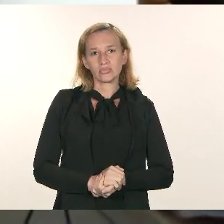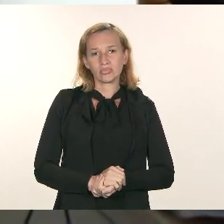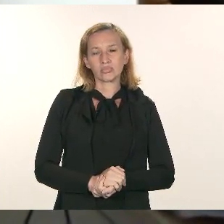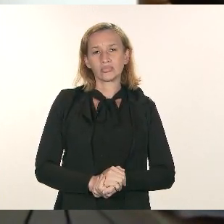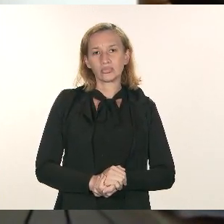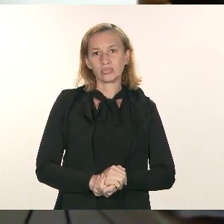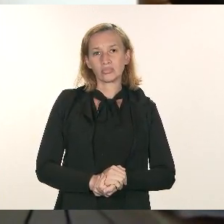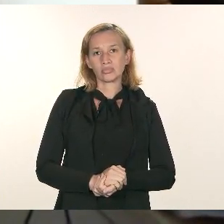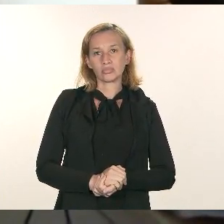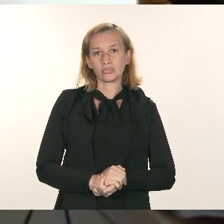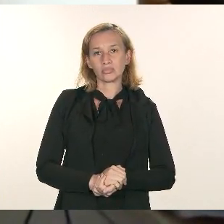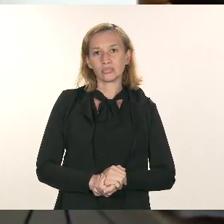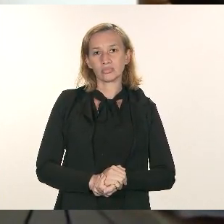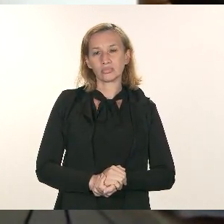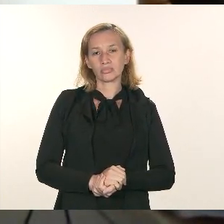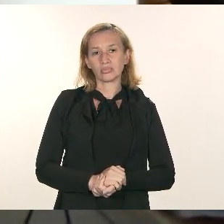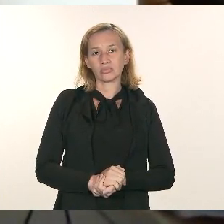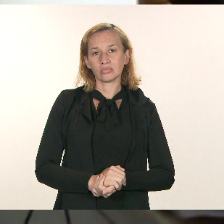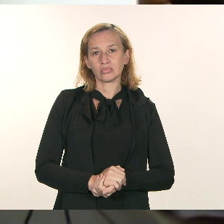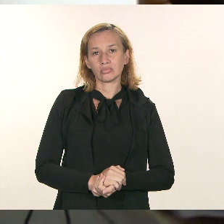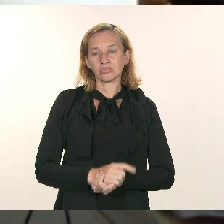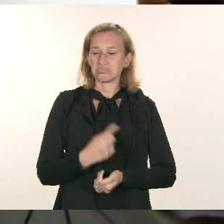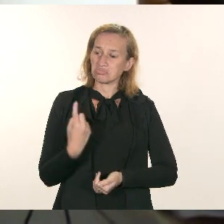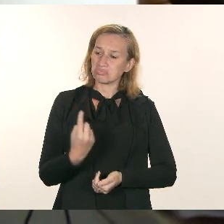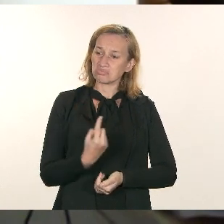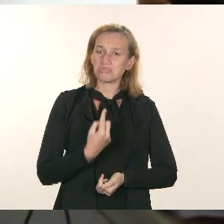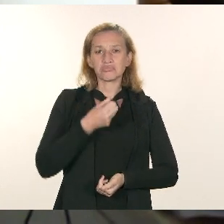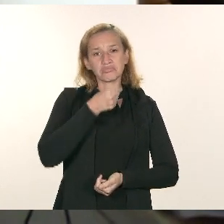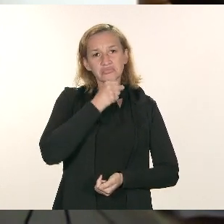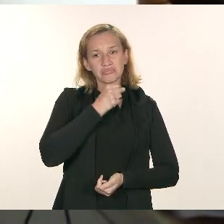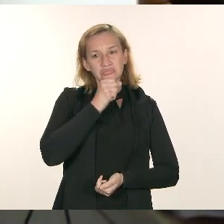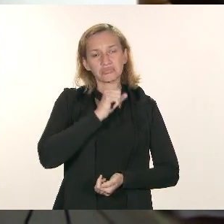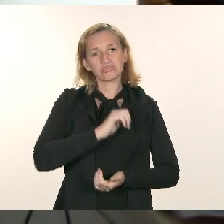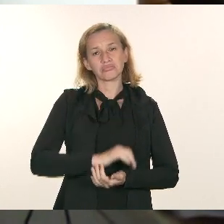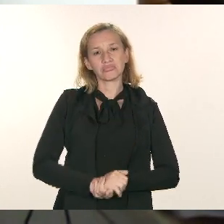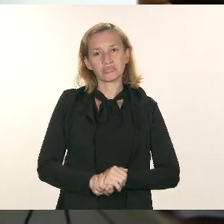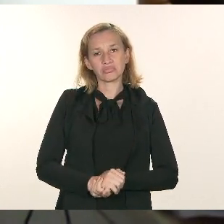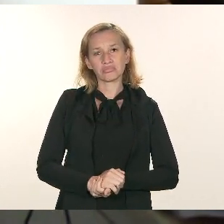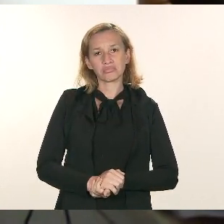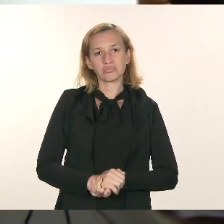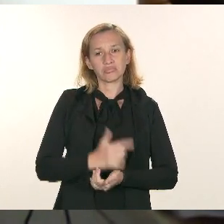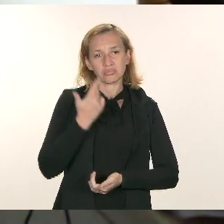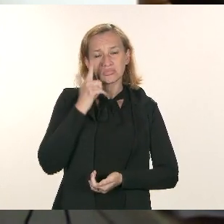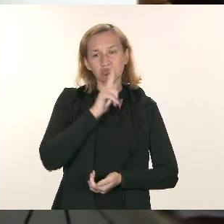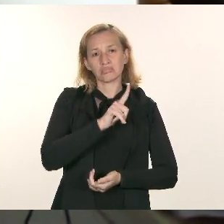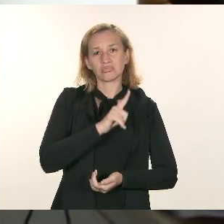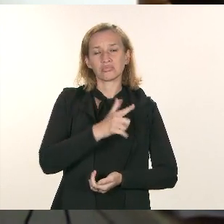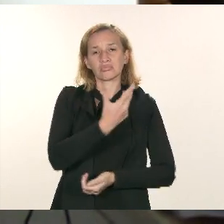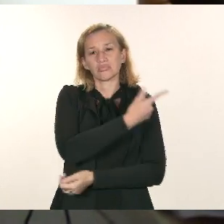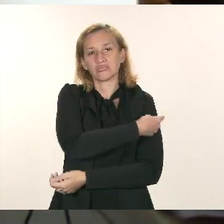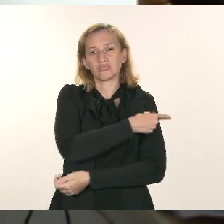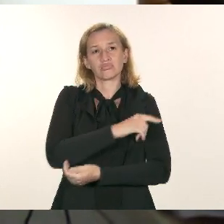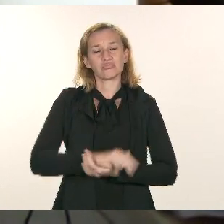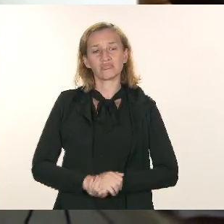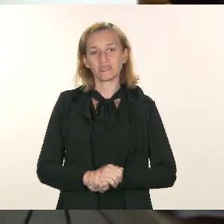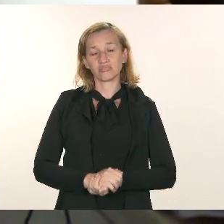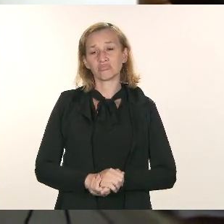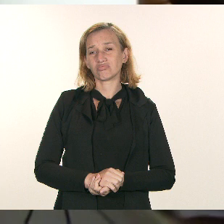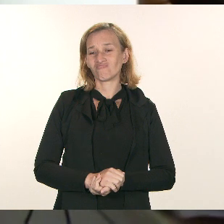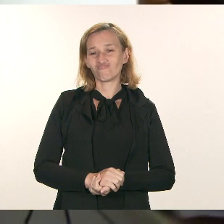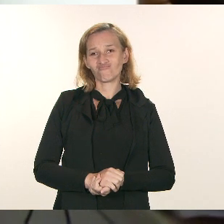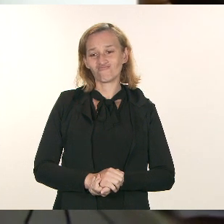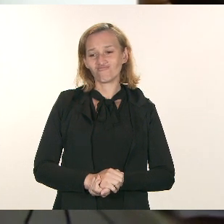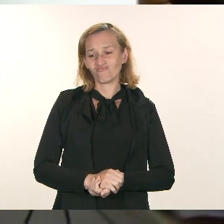Sequer os nossos idosos conseguiram ser vacinados.